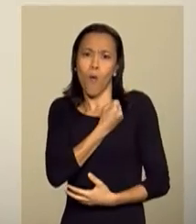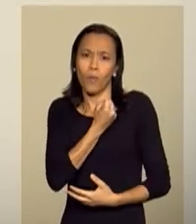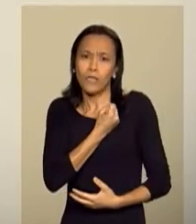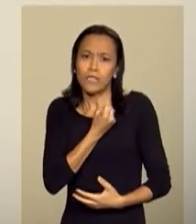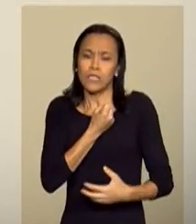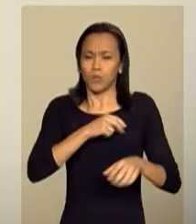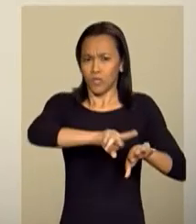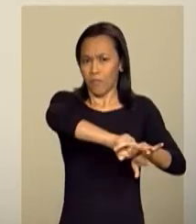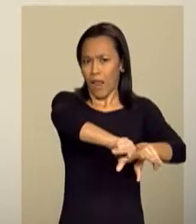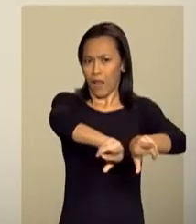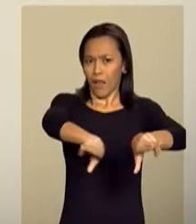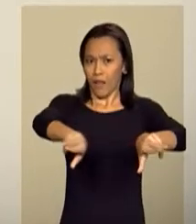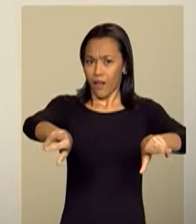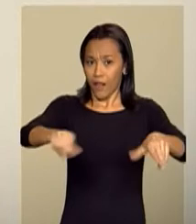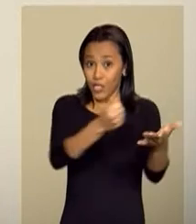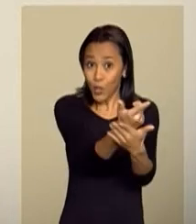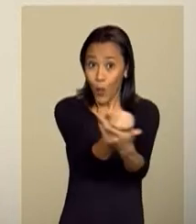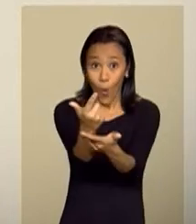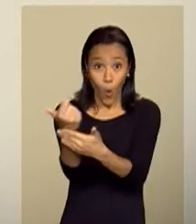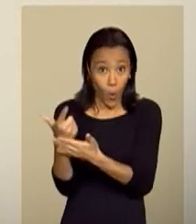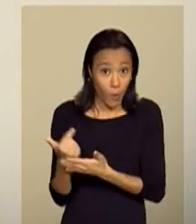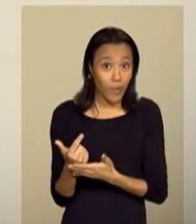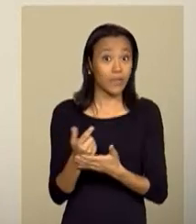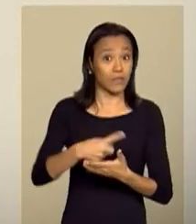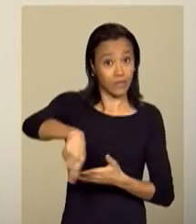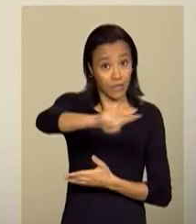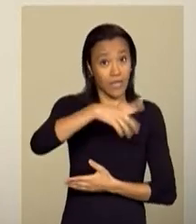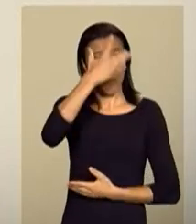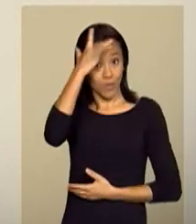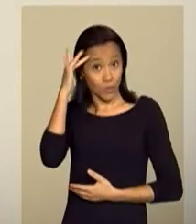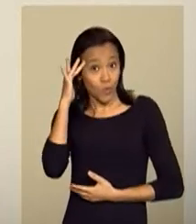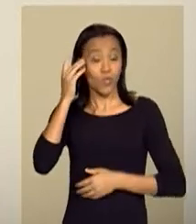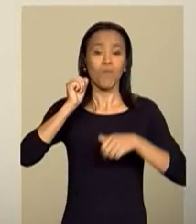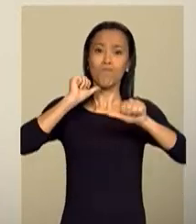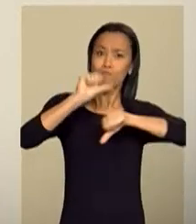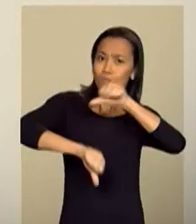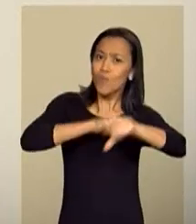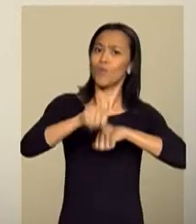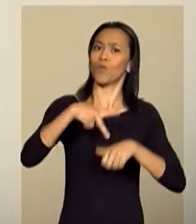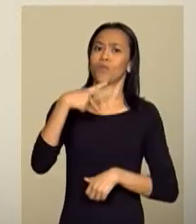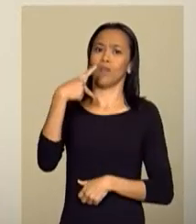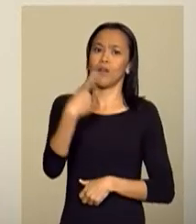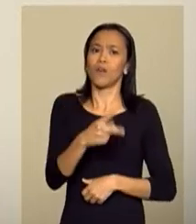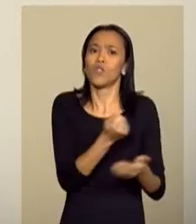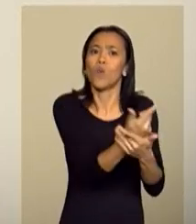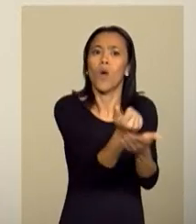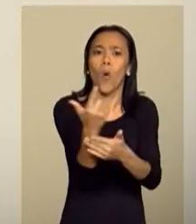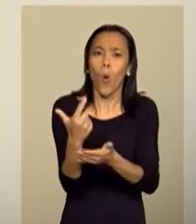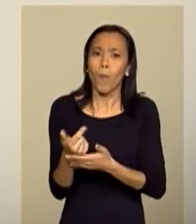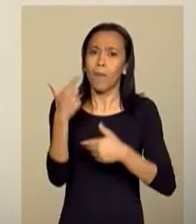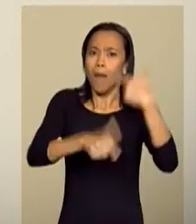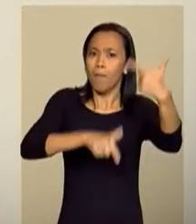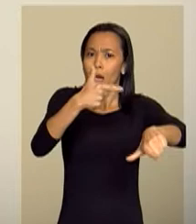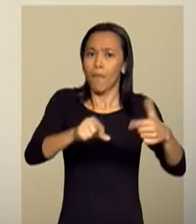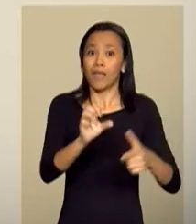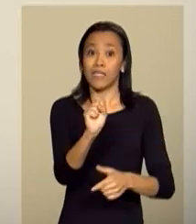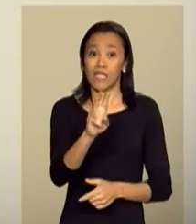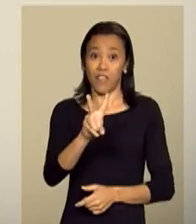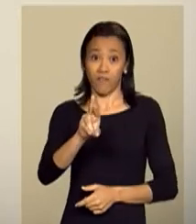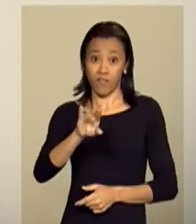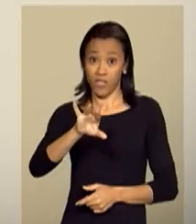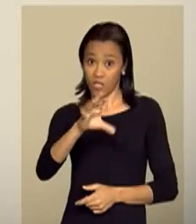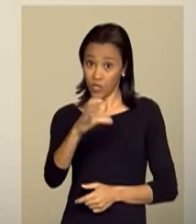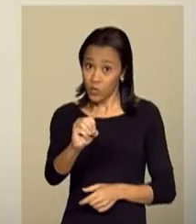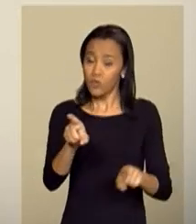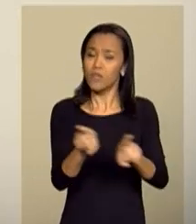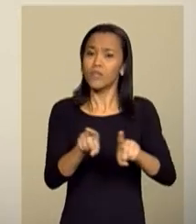diversificação do consumo Luciano a população modifica seu padrão de consumo demanda mais serviços e de